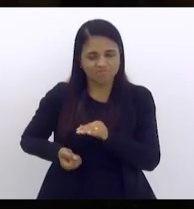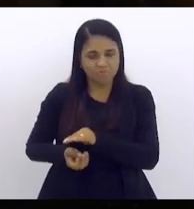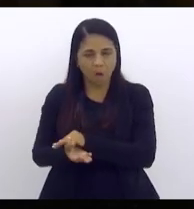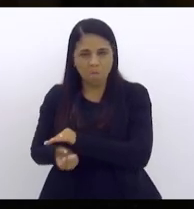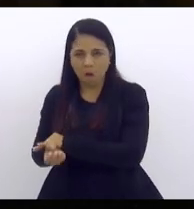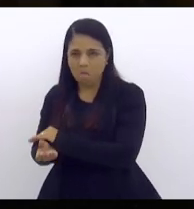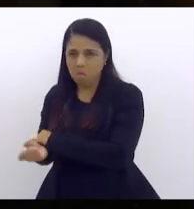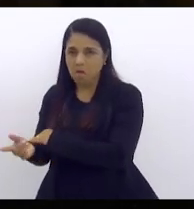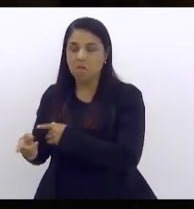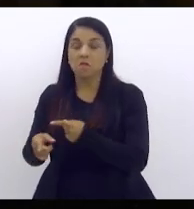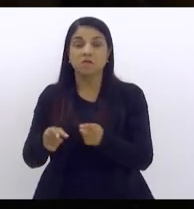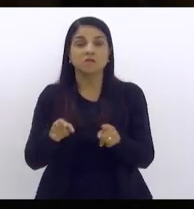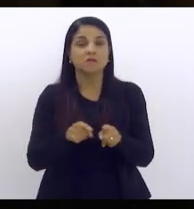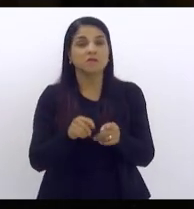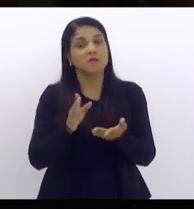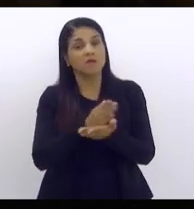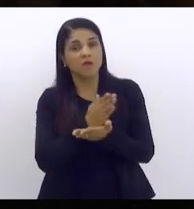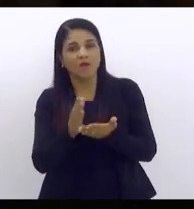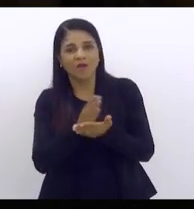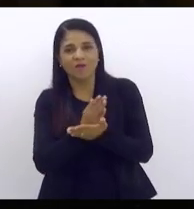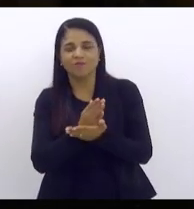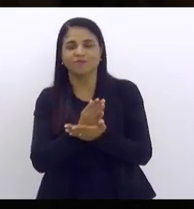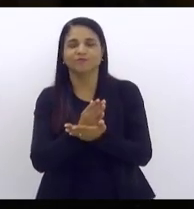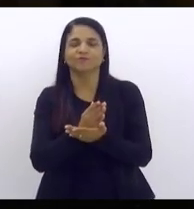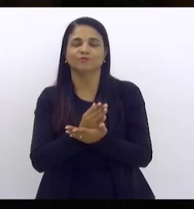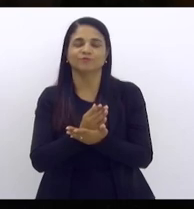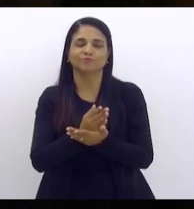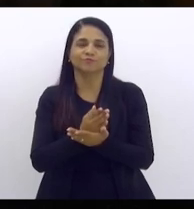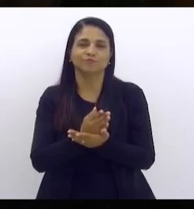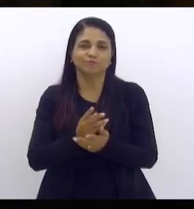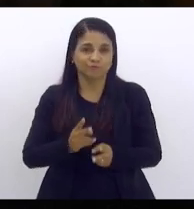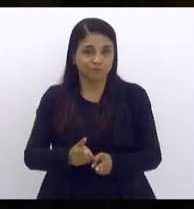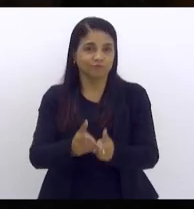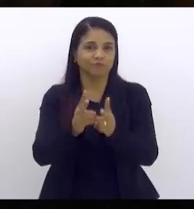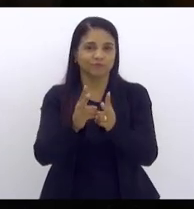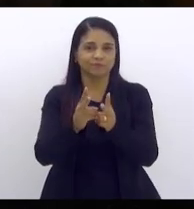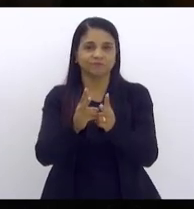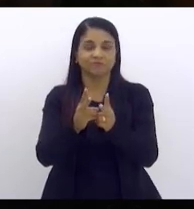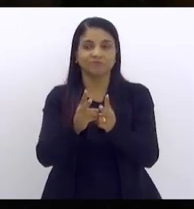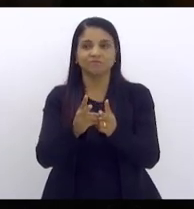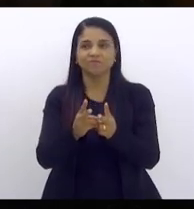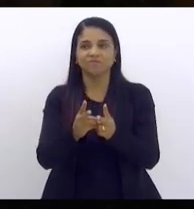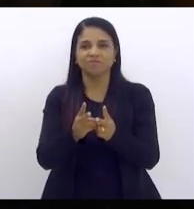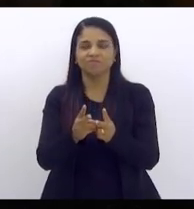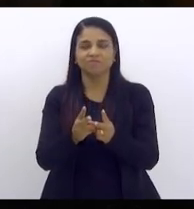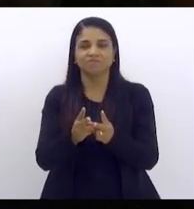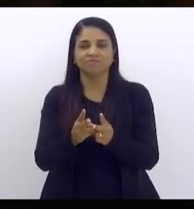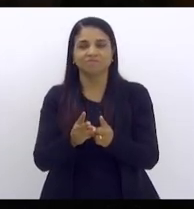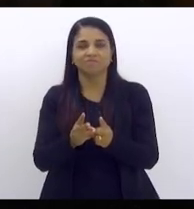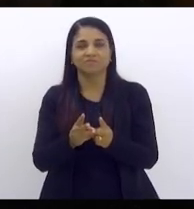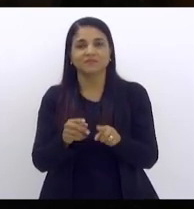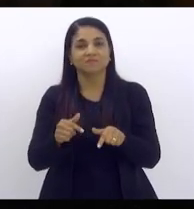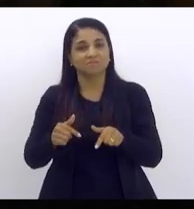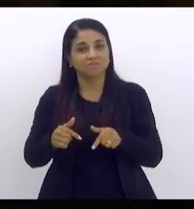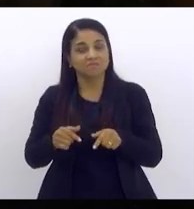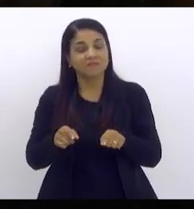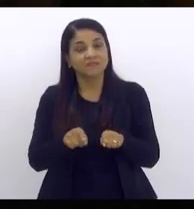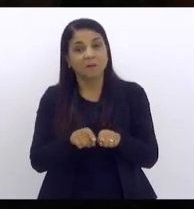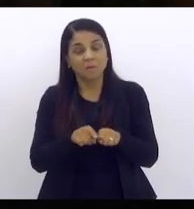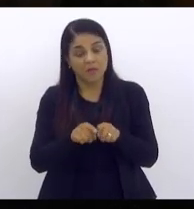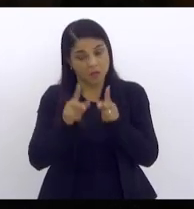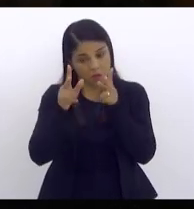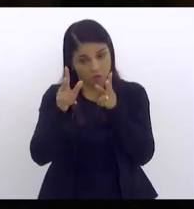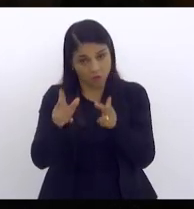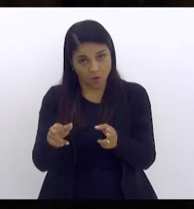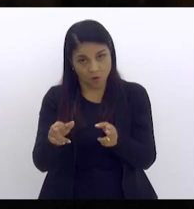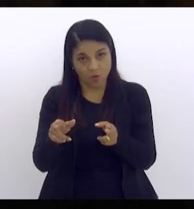em alguns casos, nesse desvio. Procedimento similar também se deu